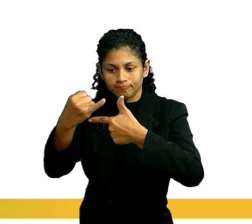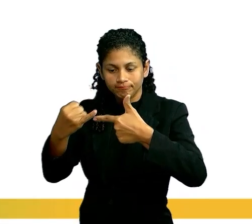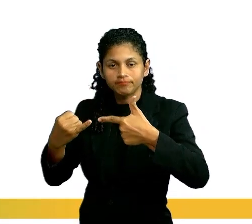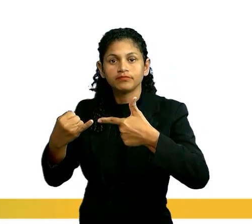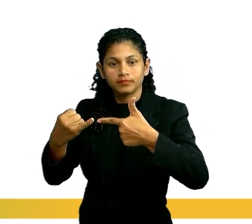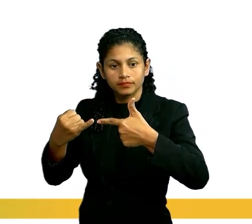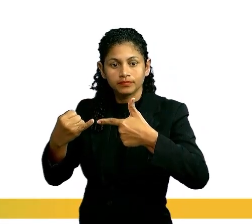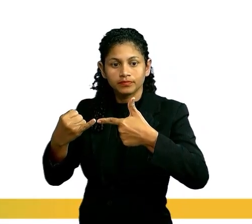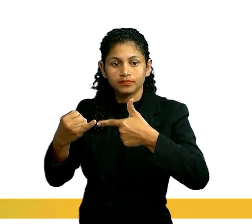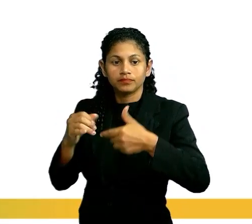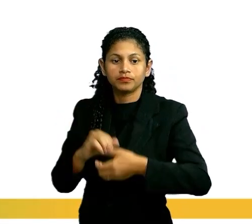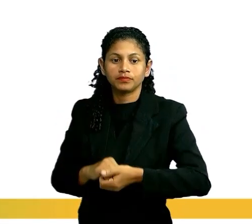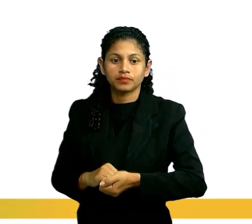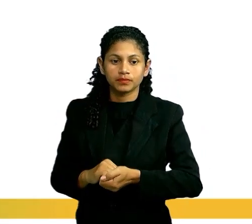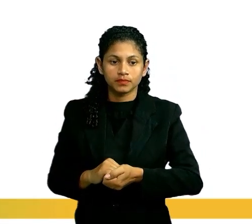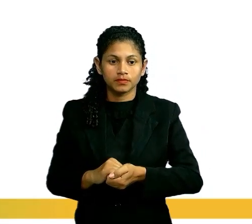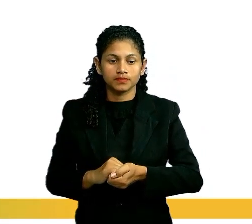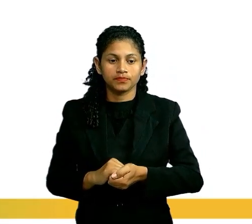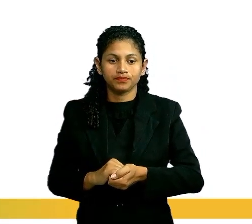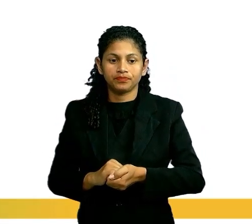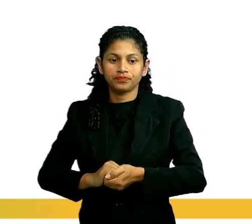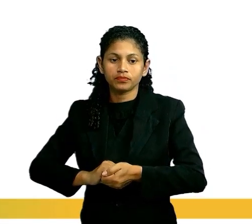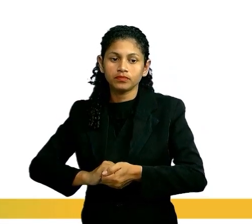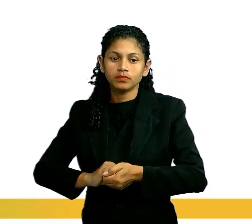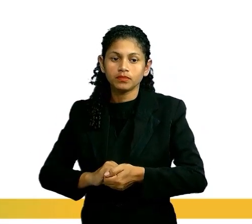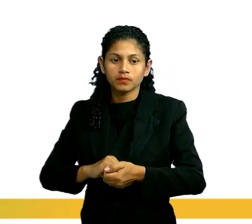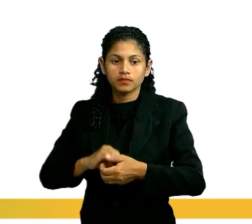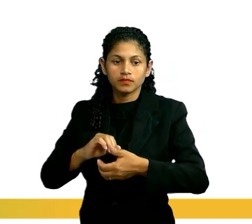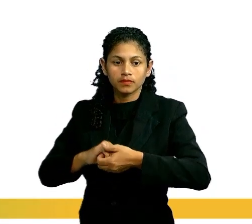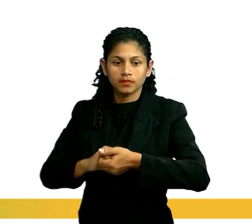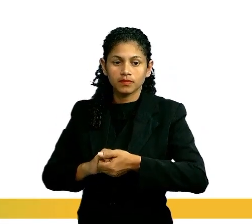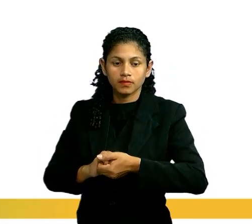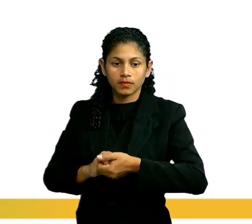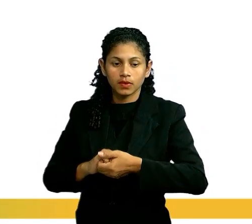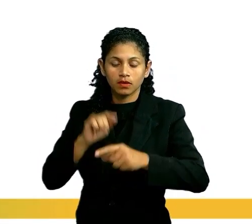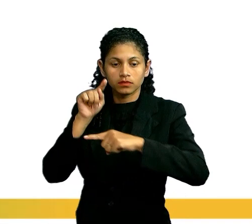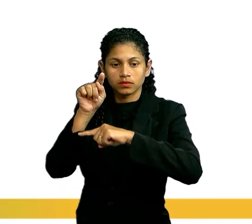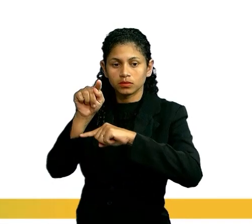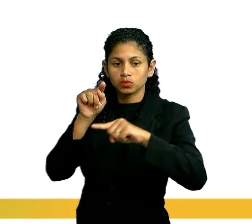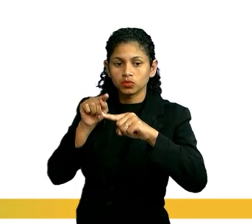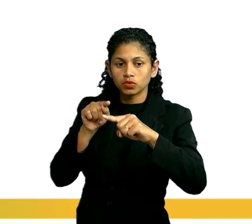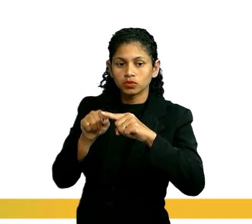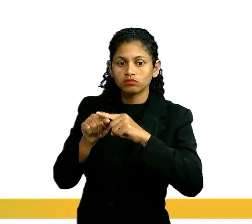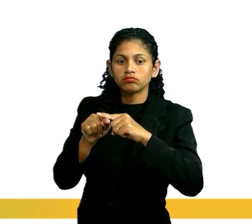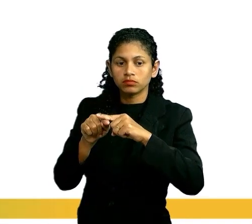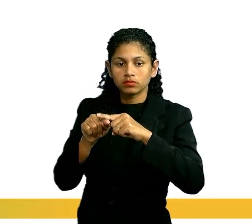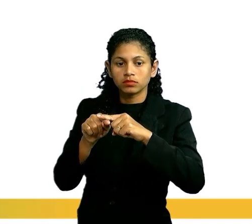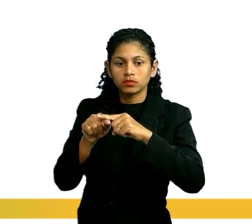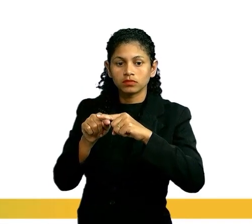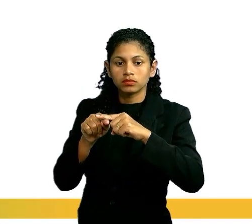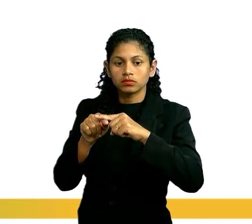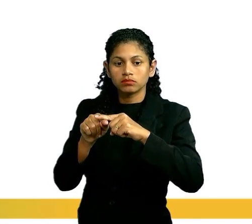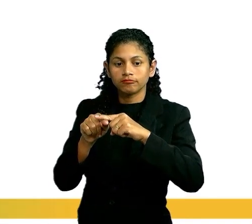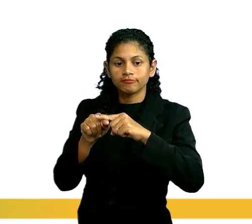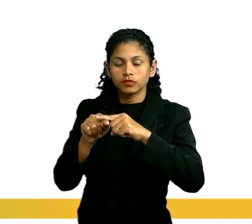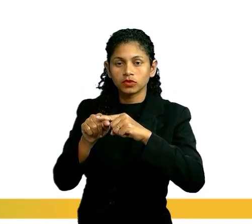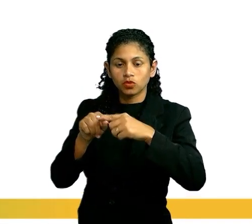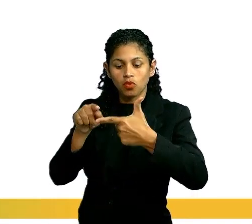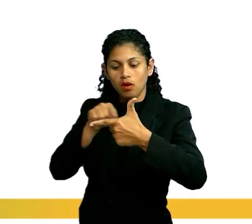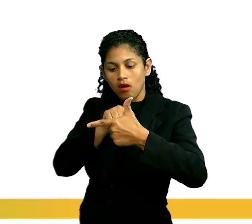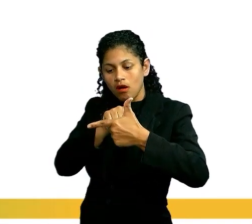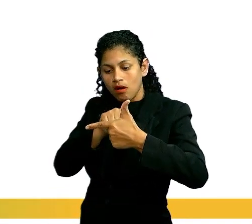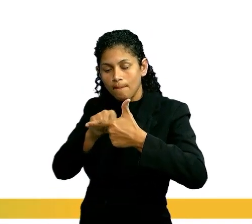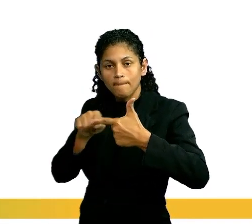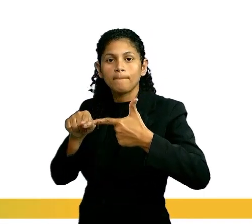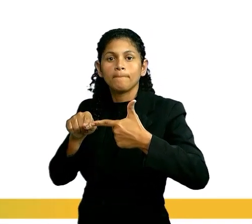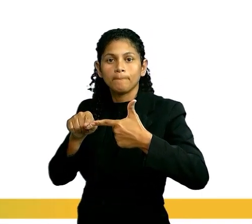é dividir o seno pelo cosseno, ou o cateto oposto dividido pelo cateto adjacente, ó. Tá? Se